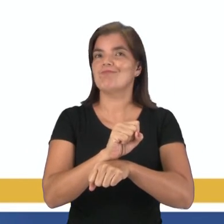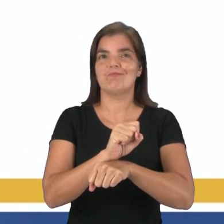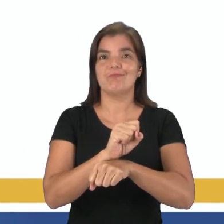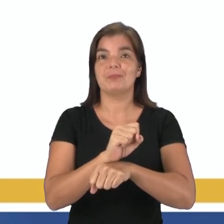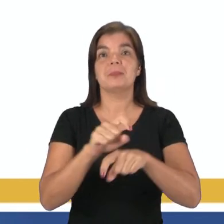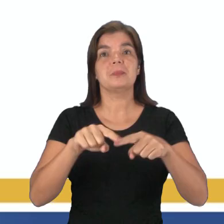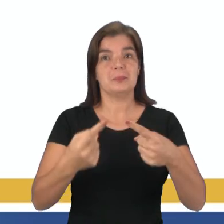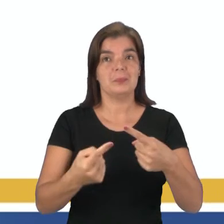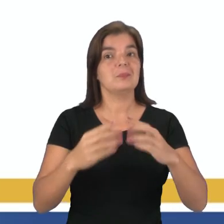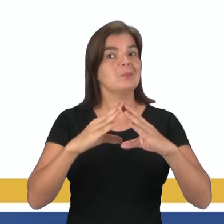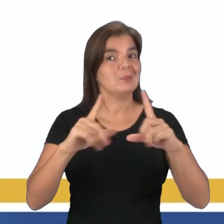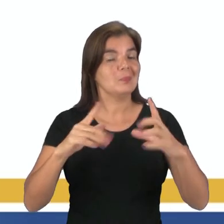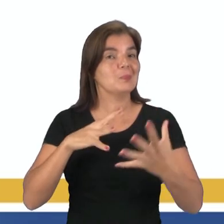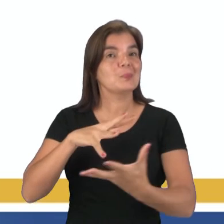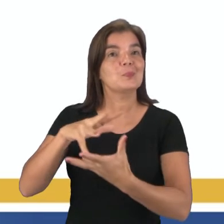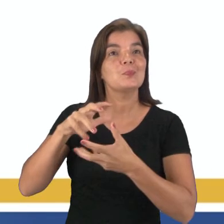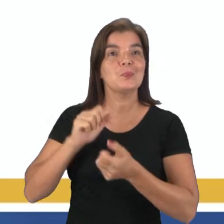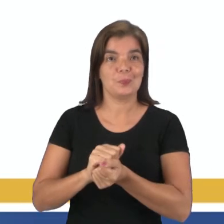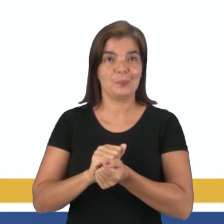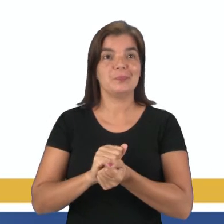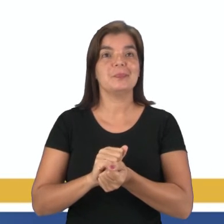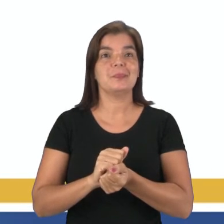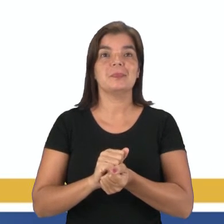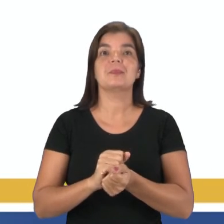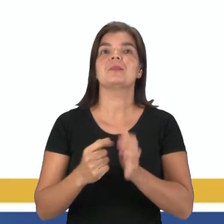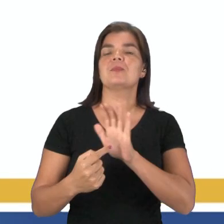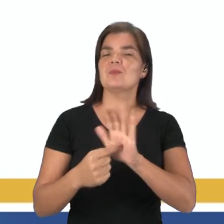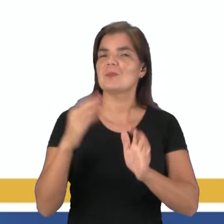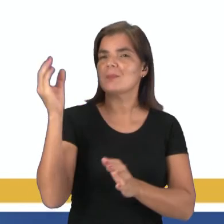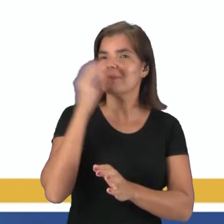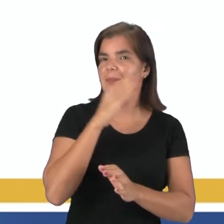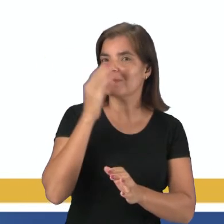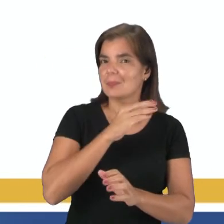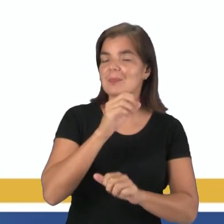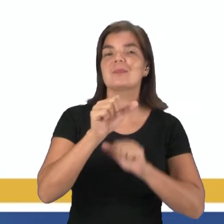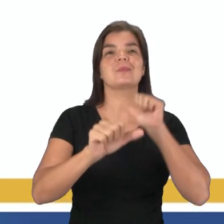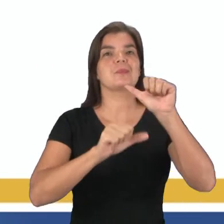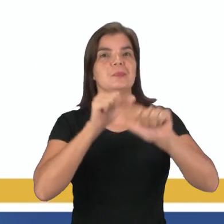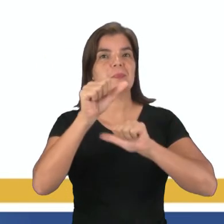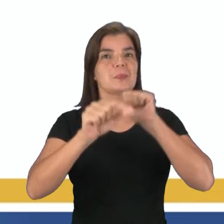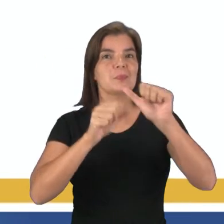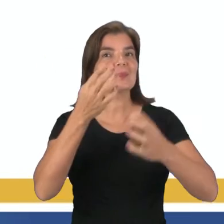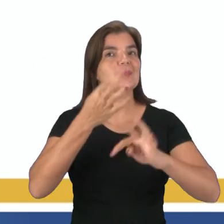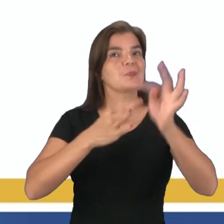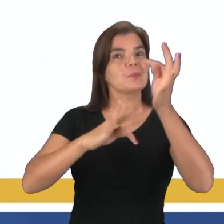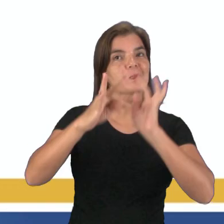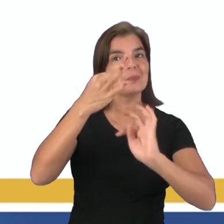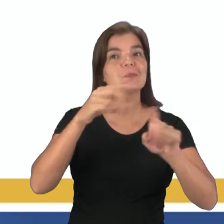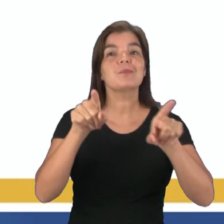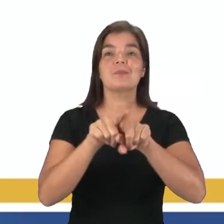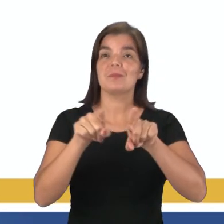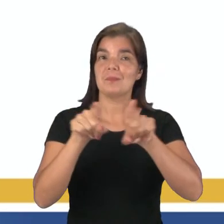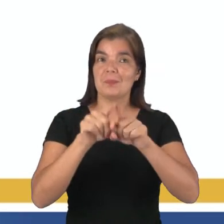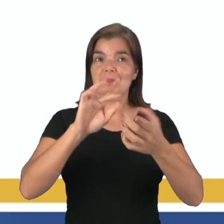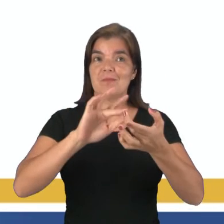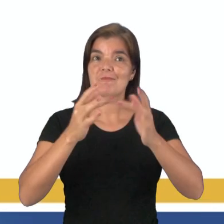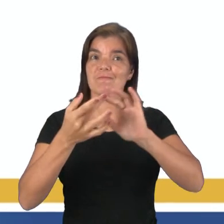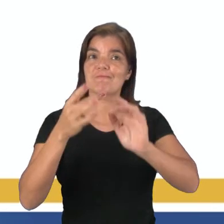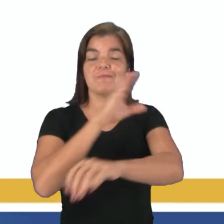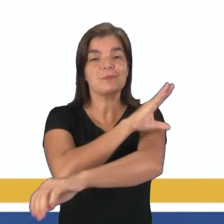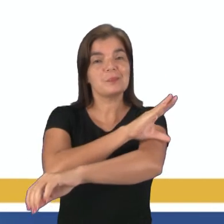processo e não como algo estagnado no tempo. Isso fica claro no mundo globalizado, marcado por rápidas